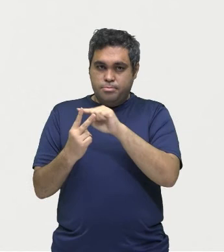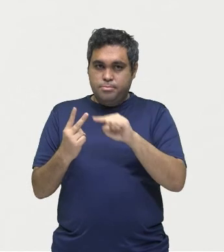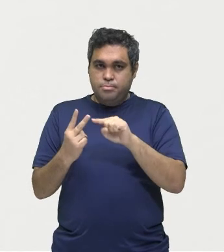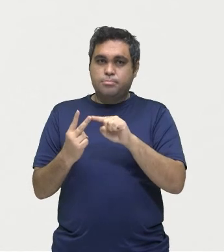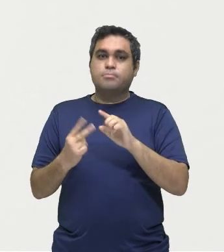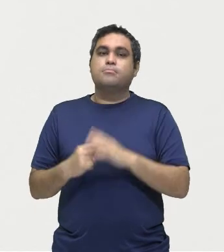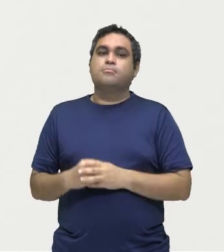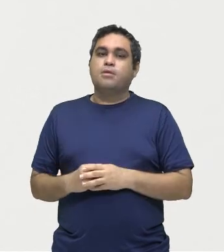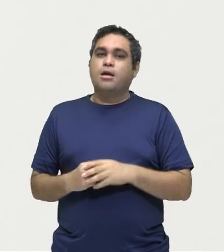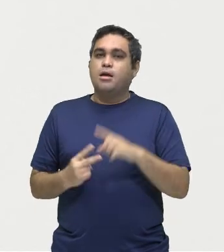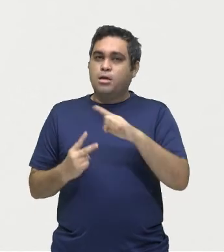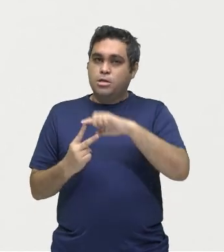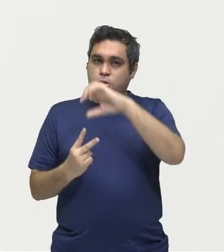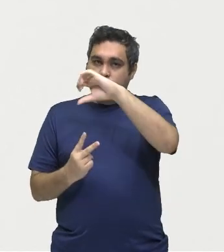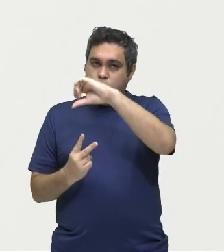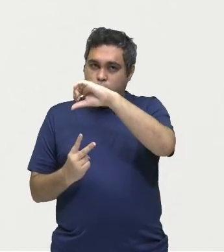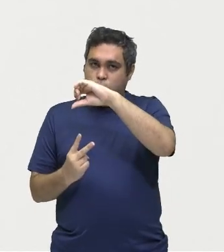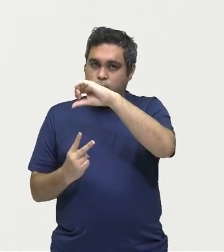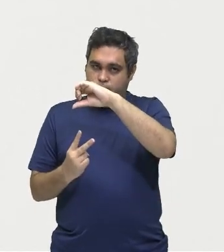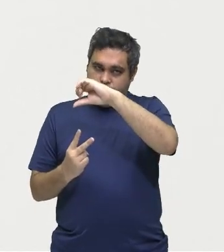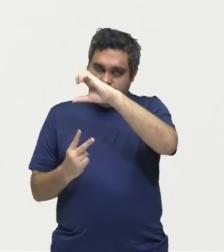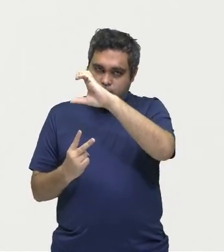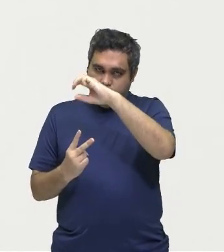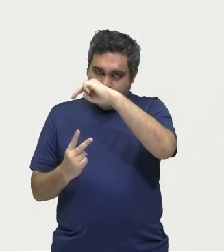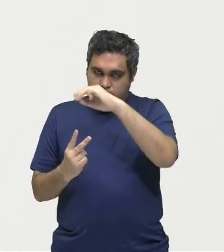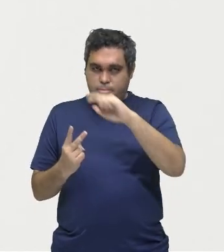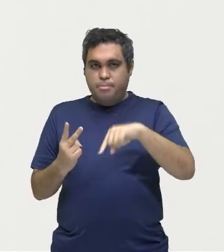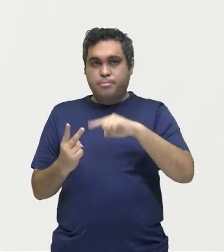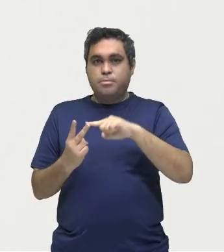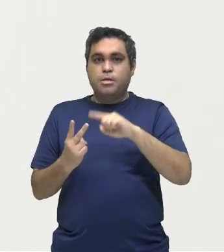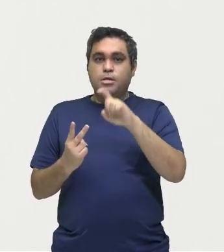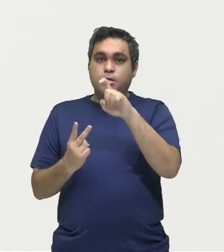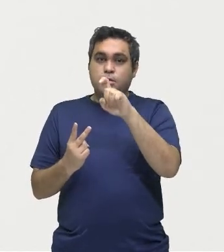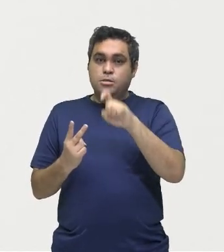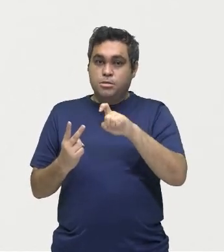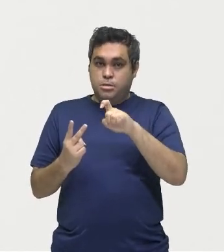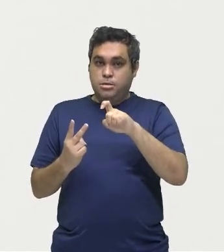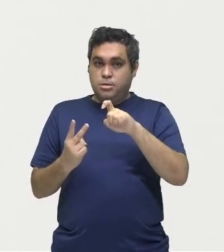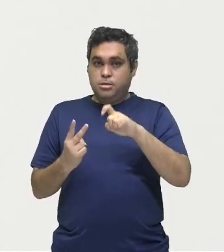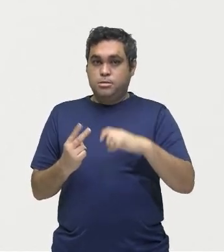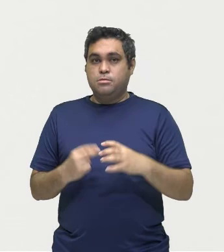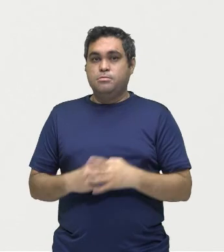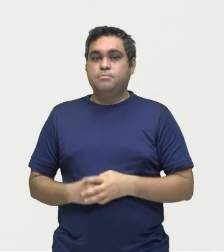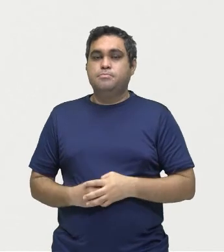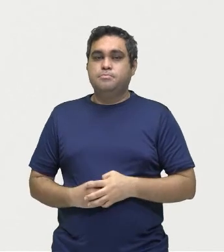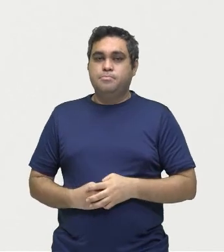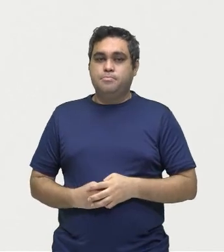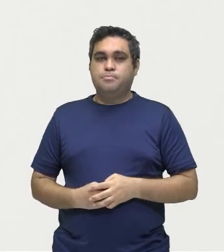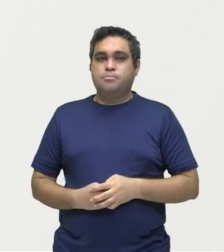alternativas. Ou seja, 9 mais x